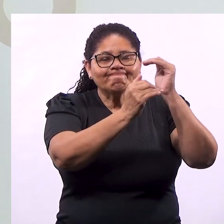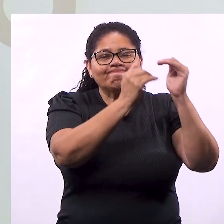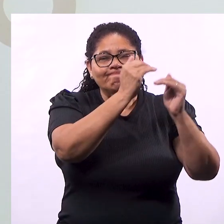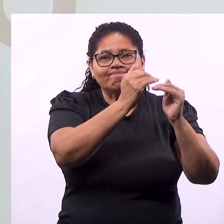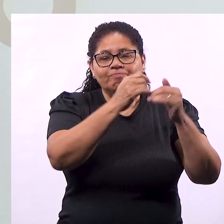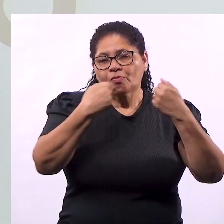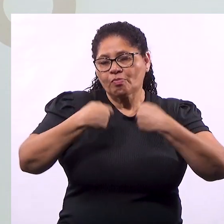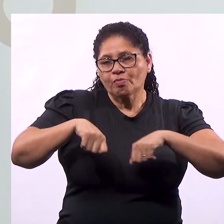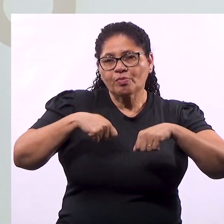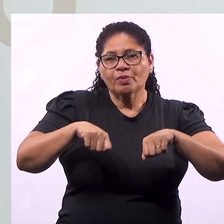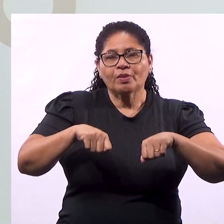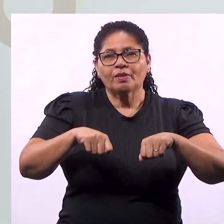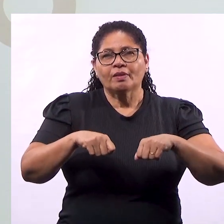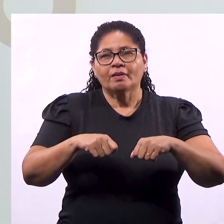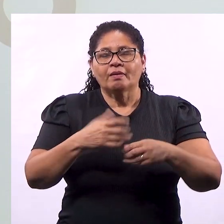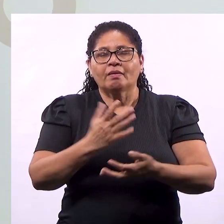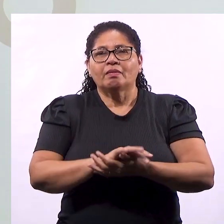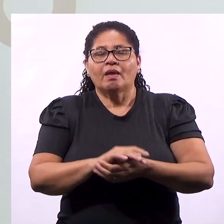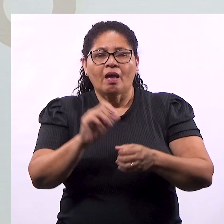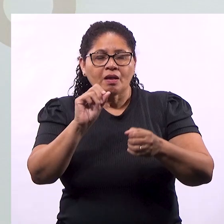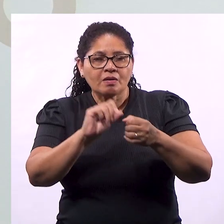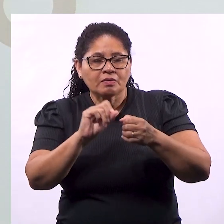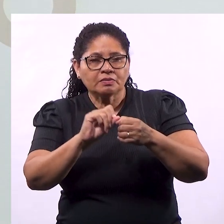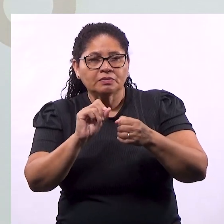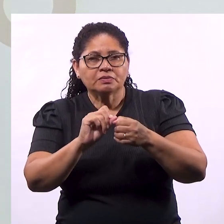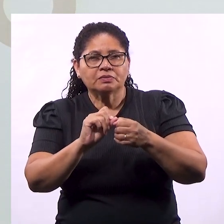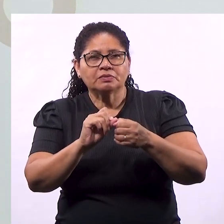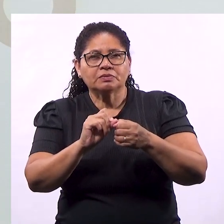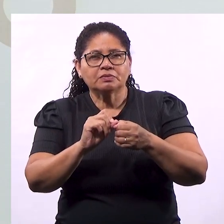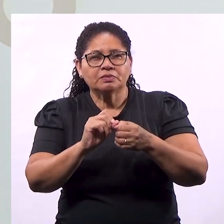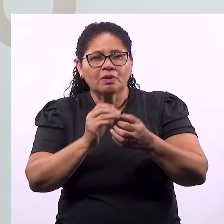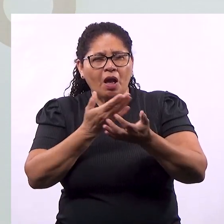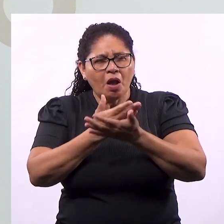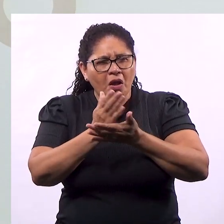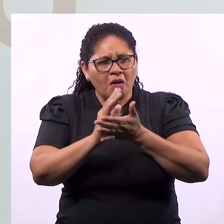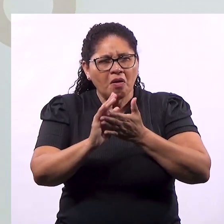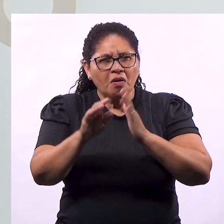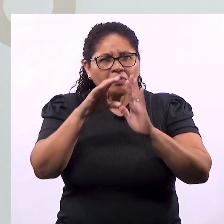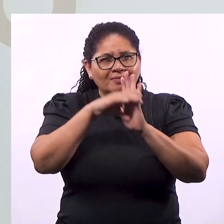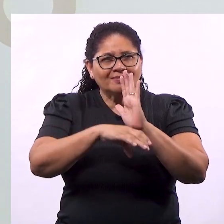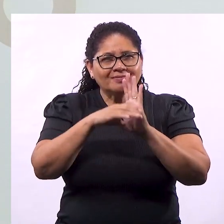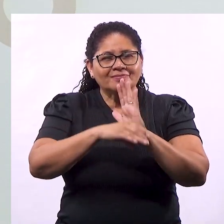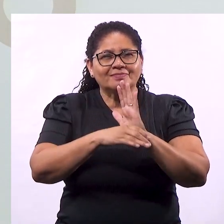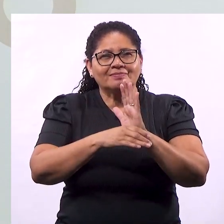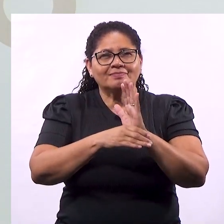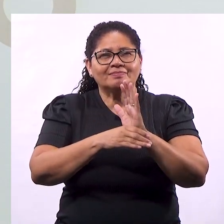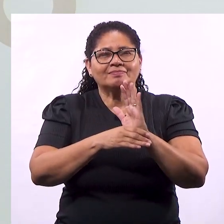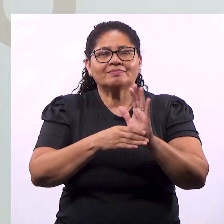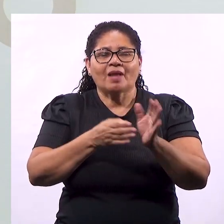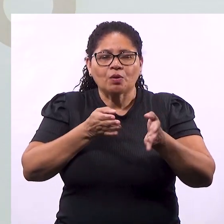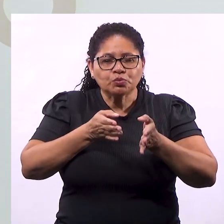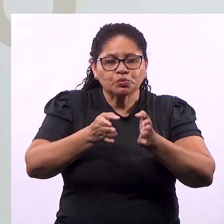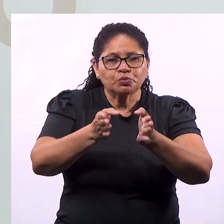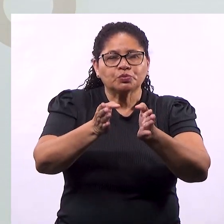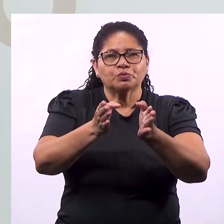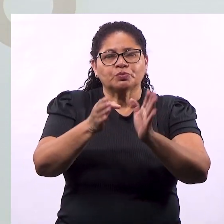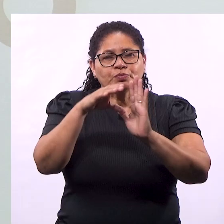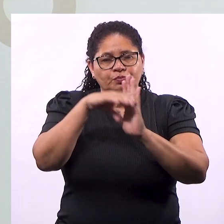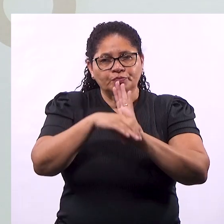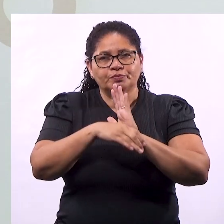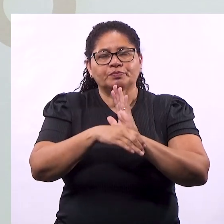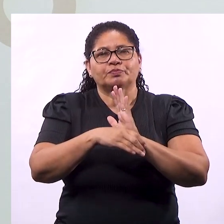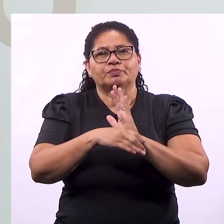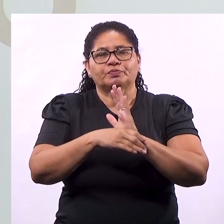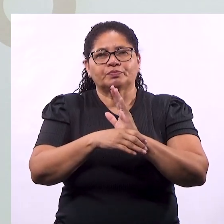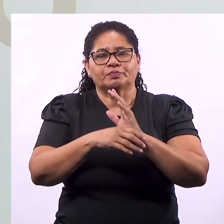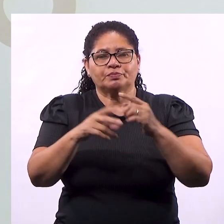desenvolver aí e que precisa contemplar alguns conceitos roteiro conceitual que